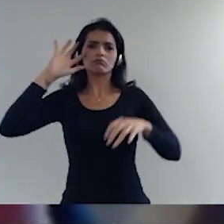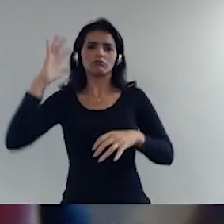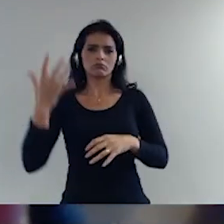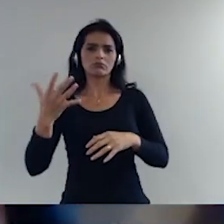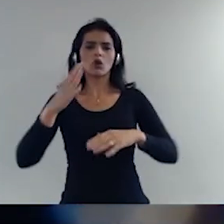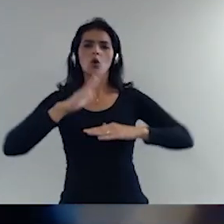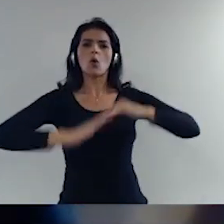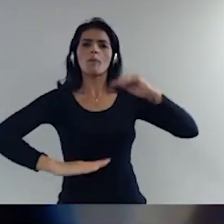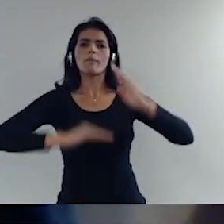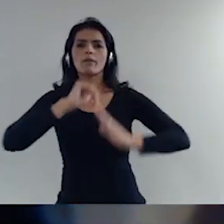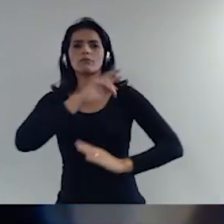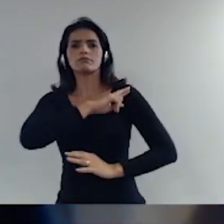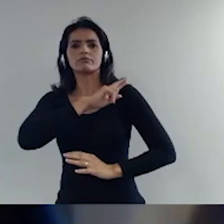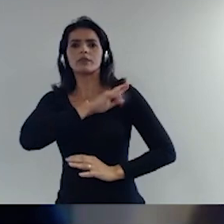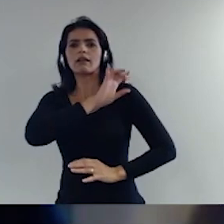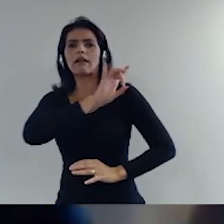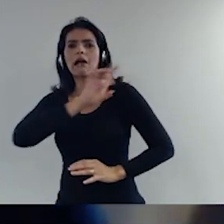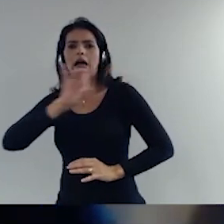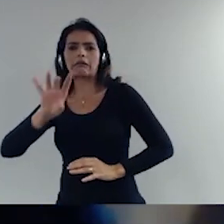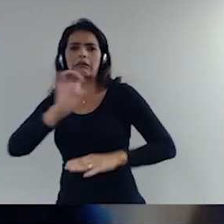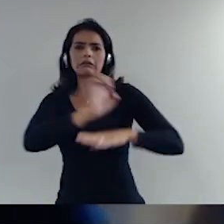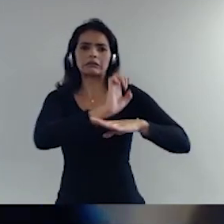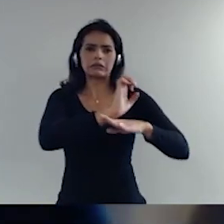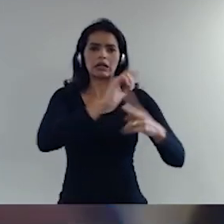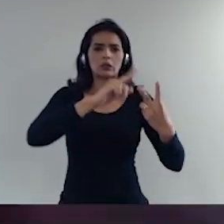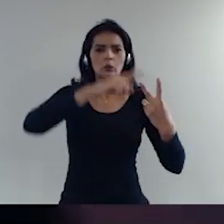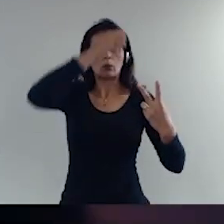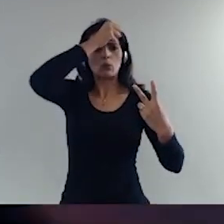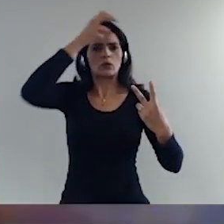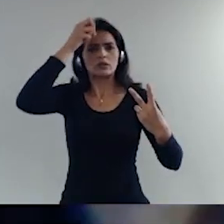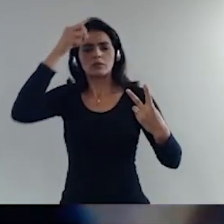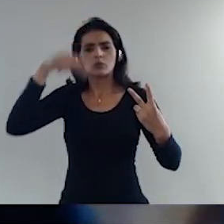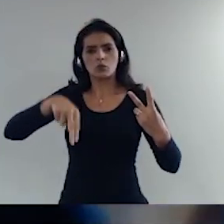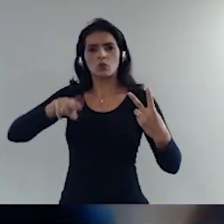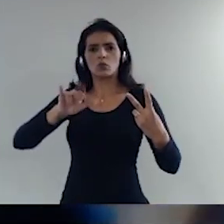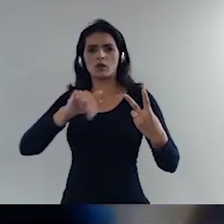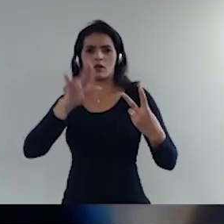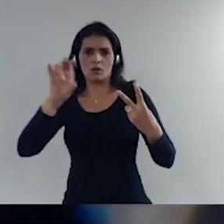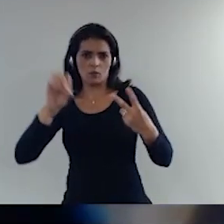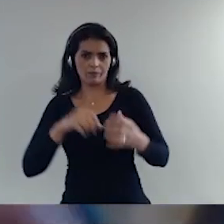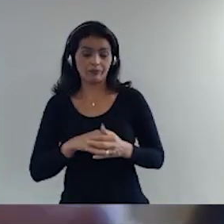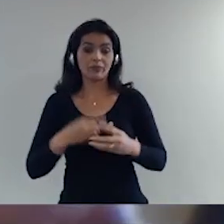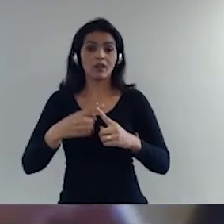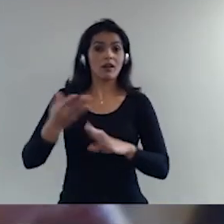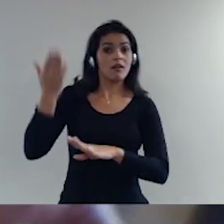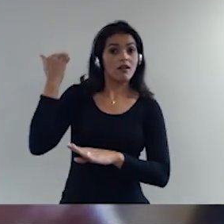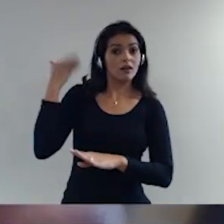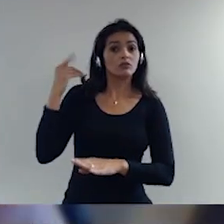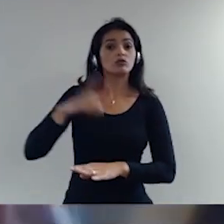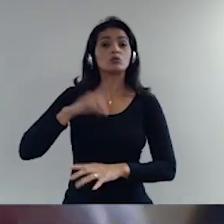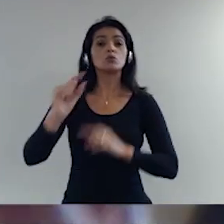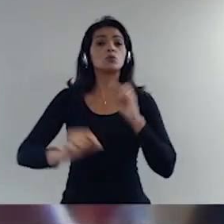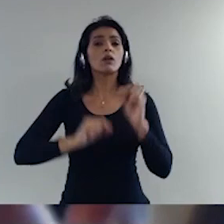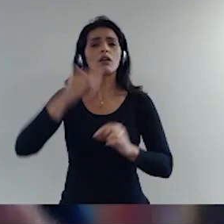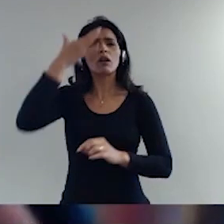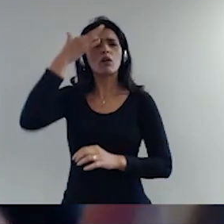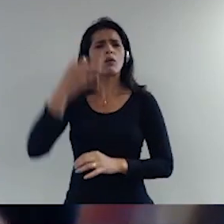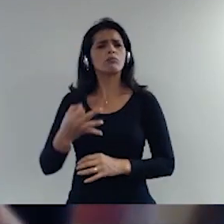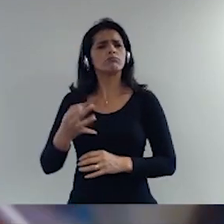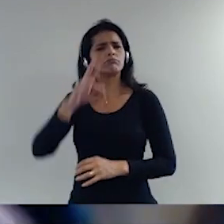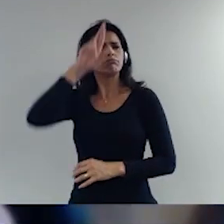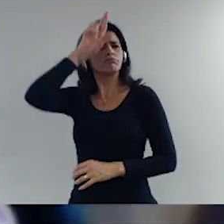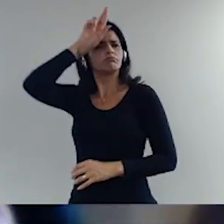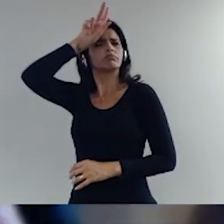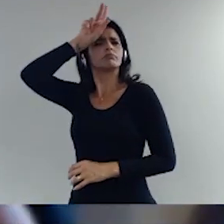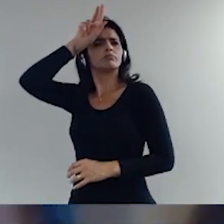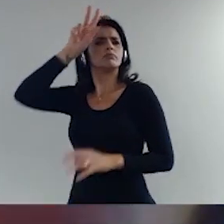foi muito importante nesse momento, porque havia antes, de certa forma, uma compreensão equivocada